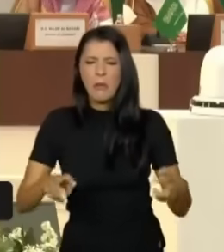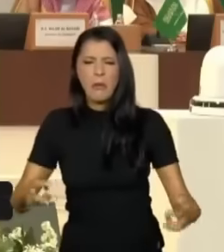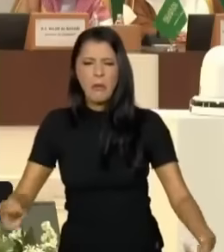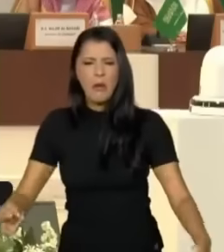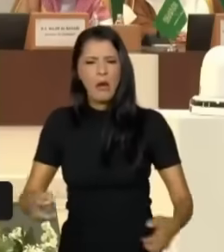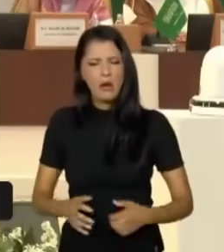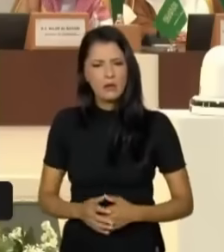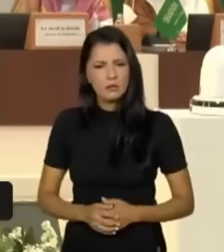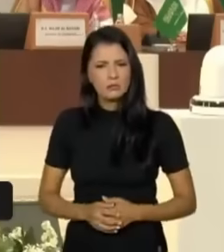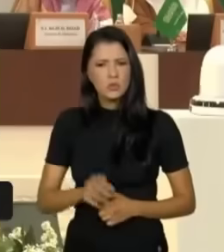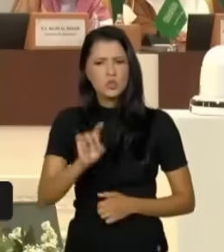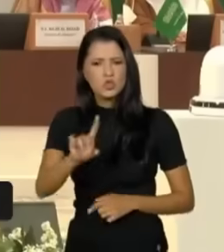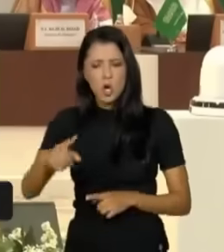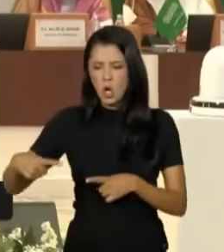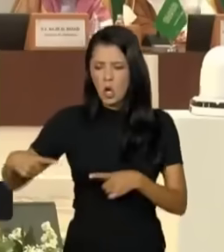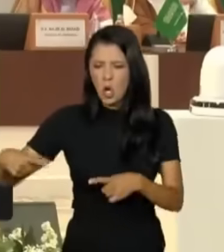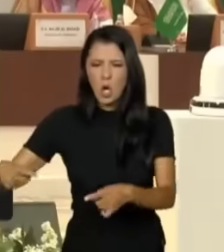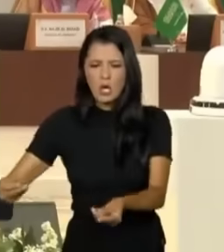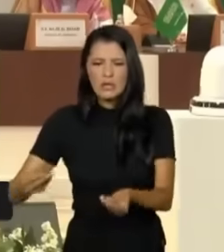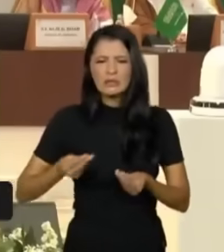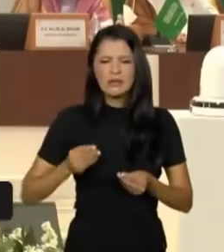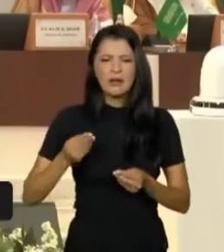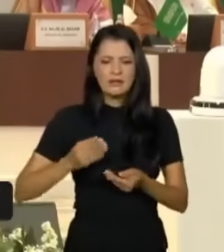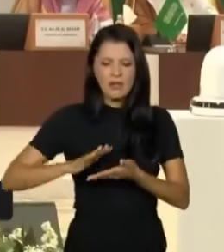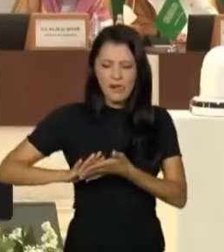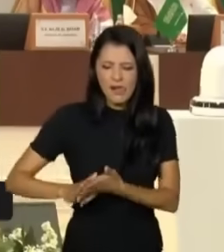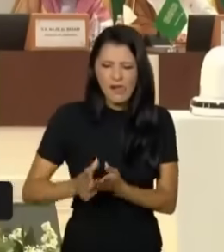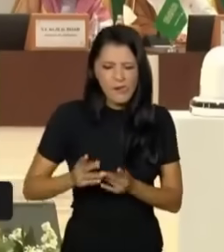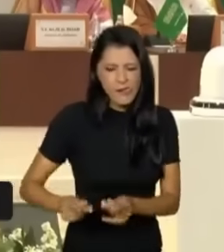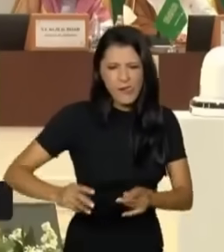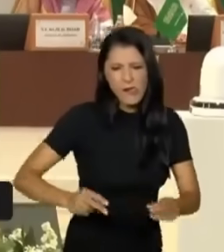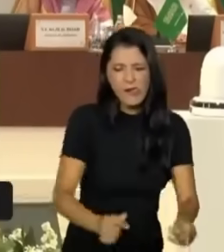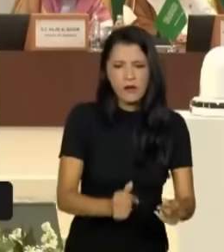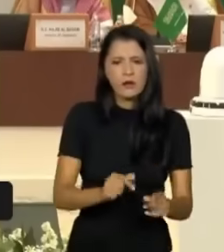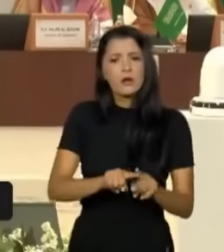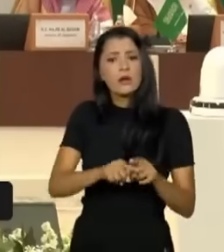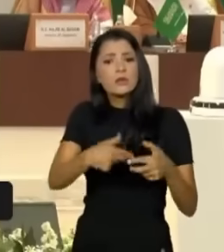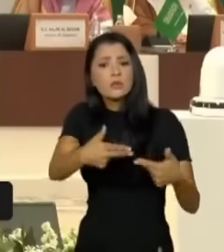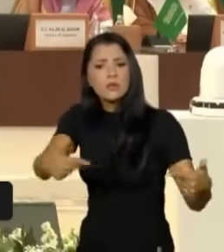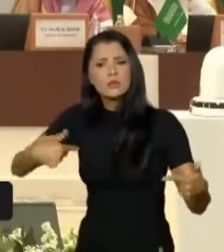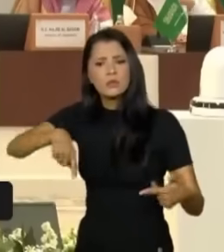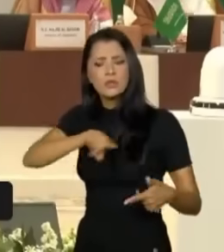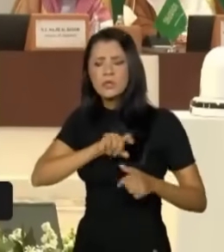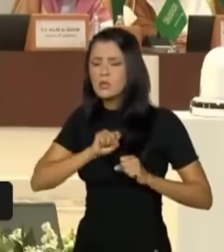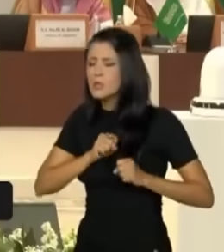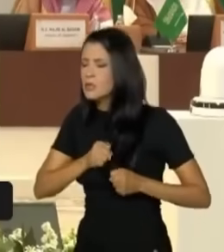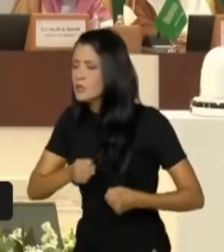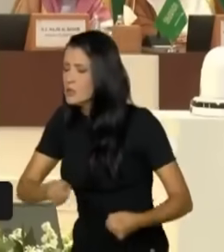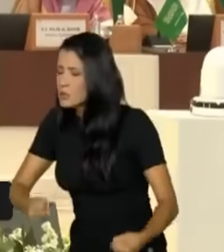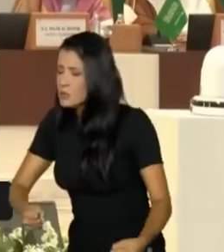a não ser destruir aquilo que com muito sacrifício as pessoas construíram.